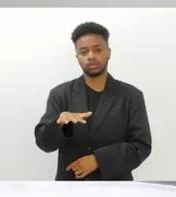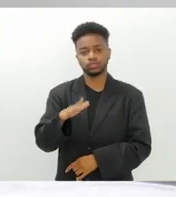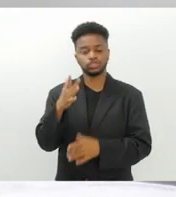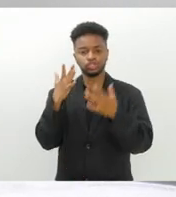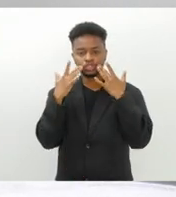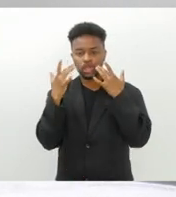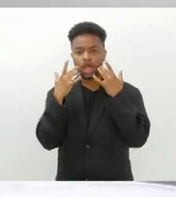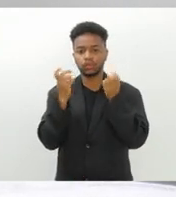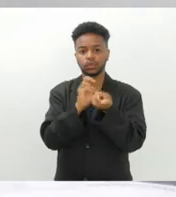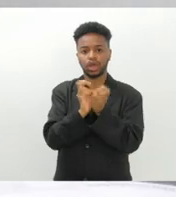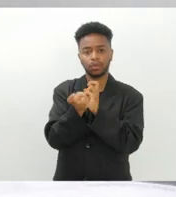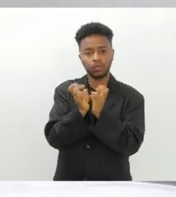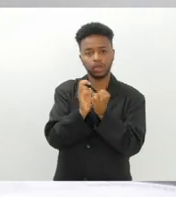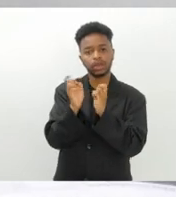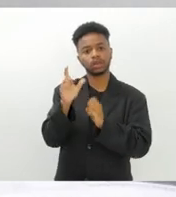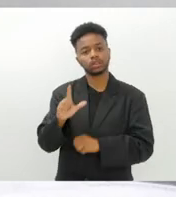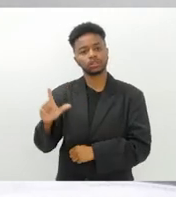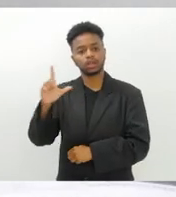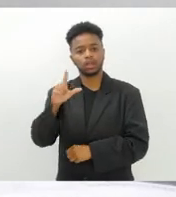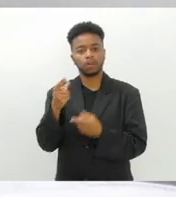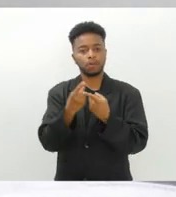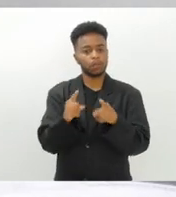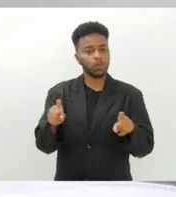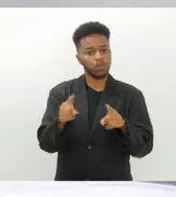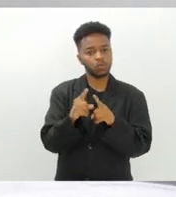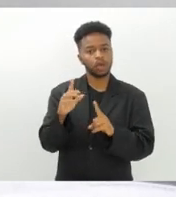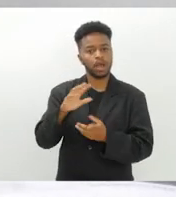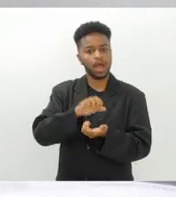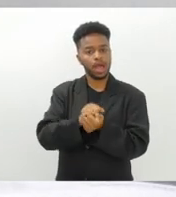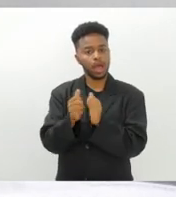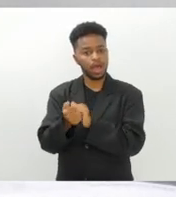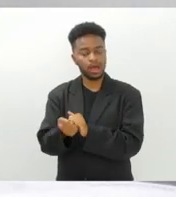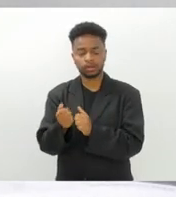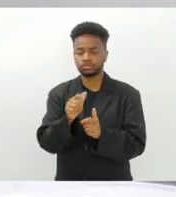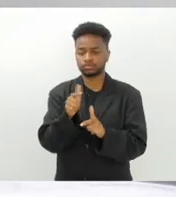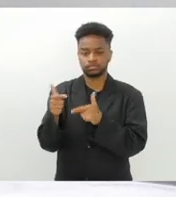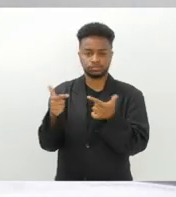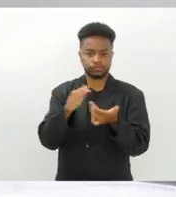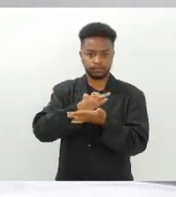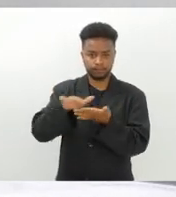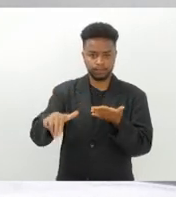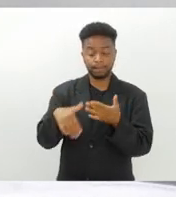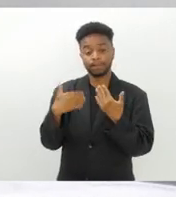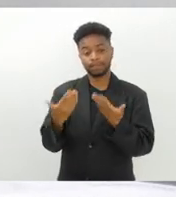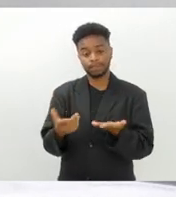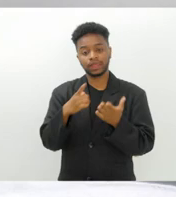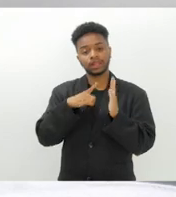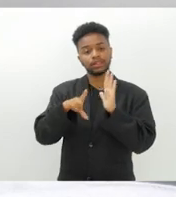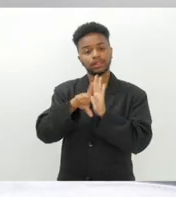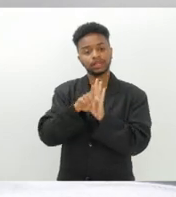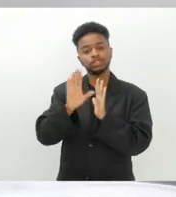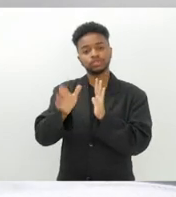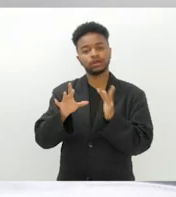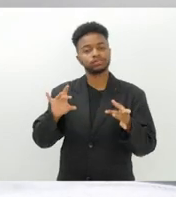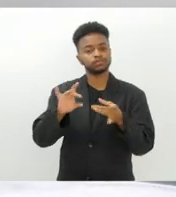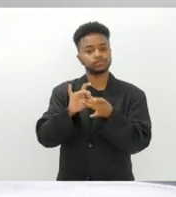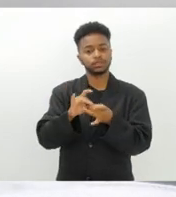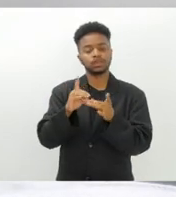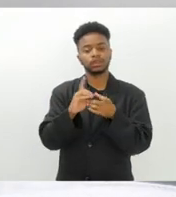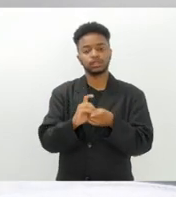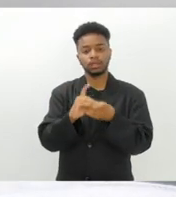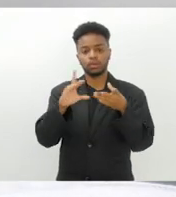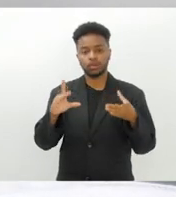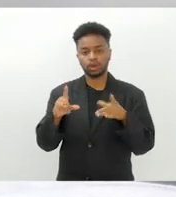teatro, da capoeira, da literatura, da música, das artes plásticas, etc. Então, a lei já tem um lado democrático, um lado